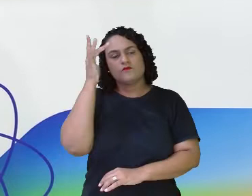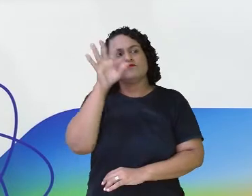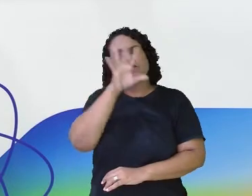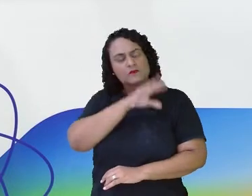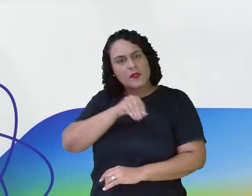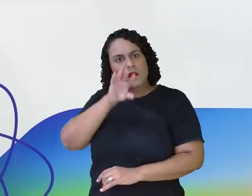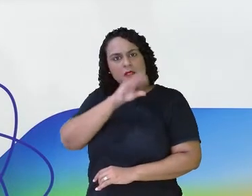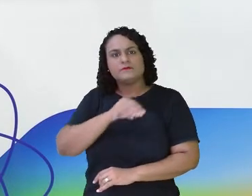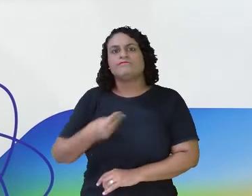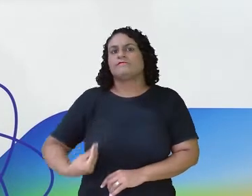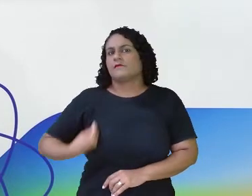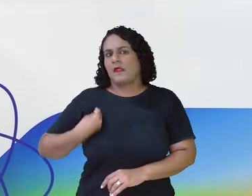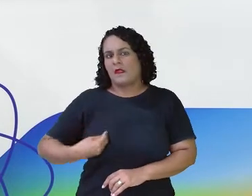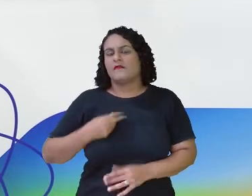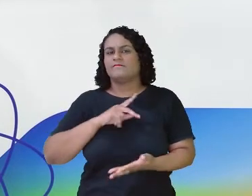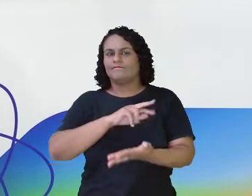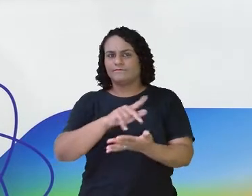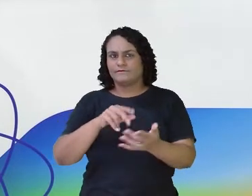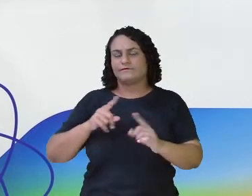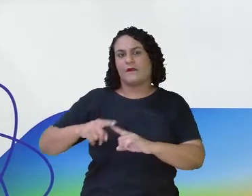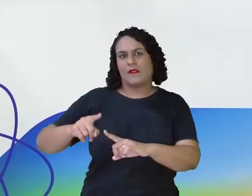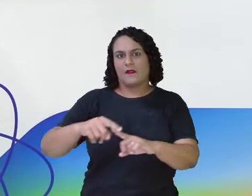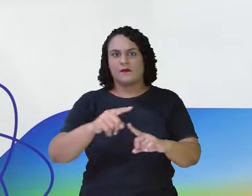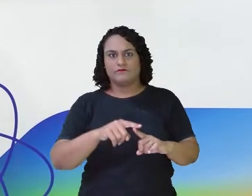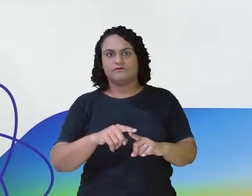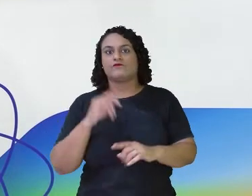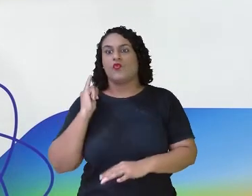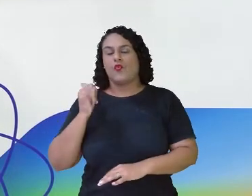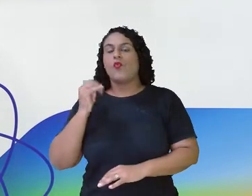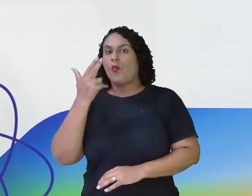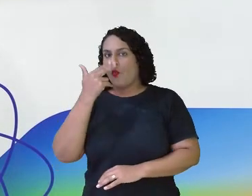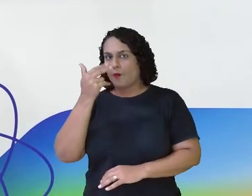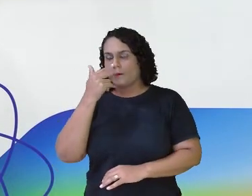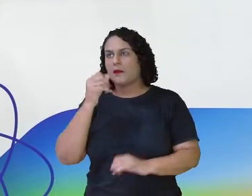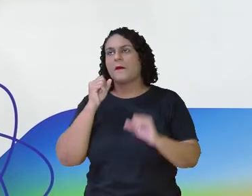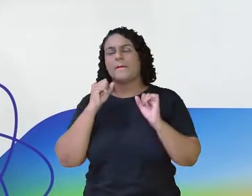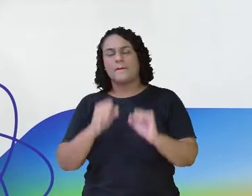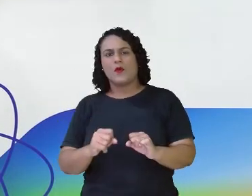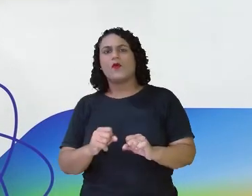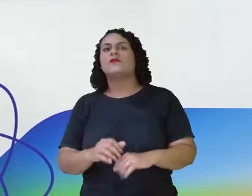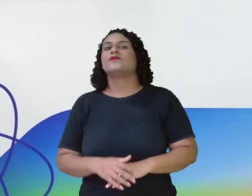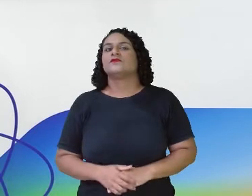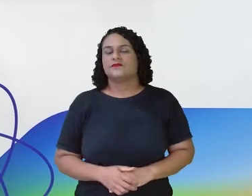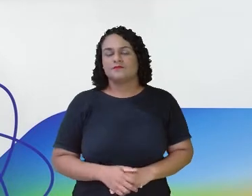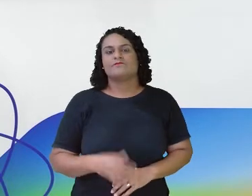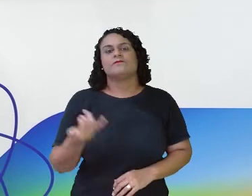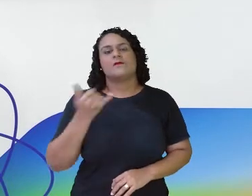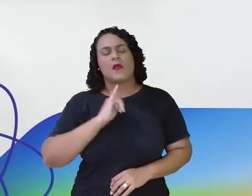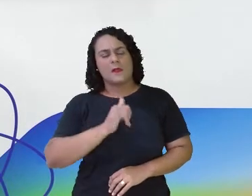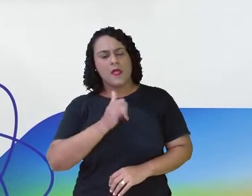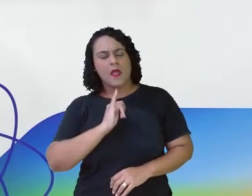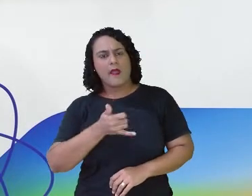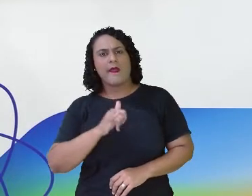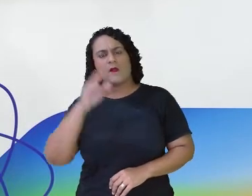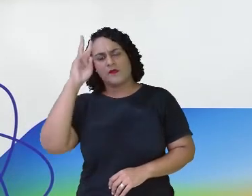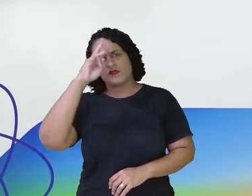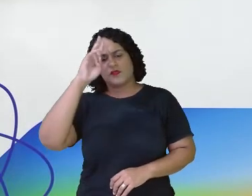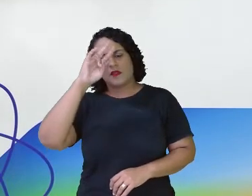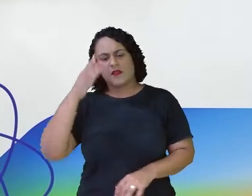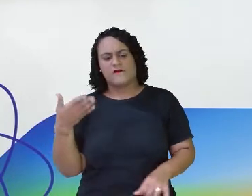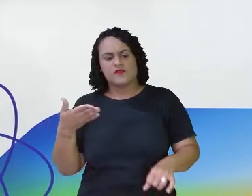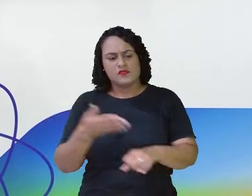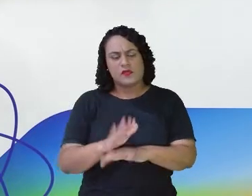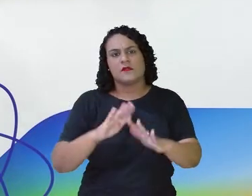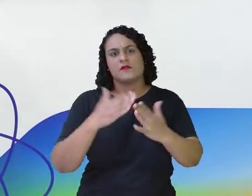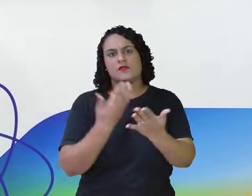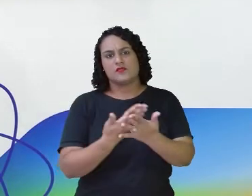existem muitas versões do mesmo conto. Eu posso contar uma história aqui hoje, você vai gostar. Aí chega na escola, você conta